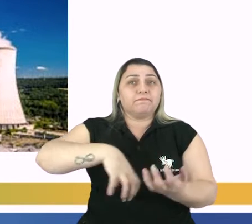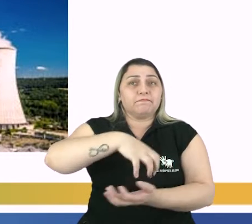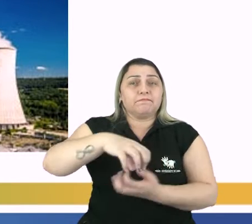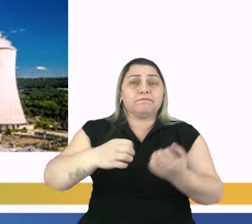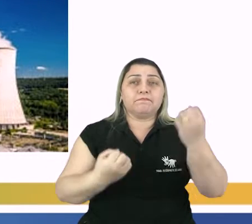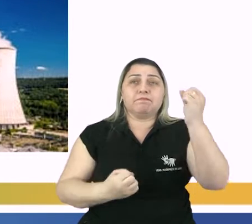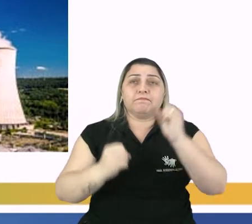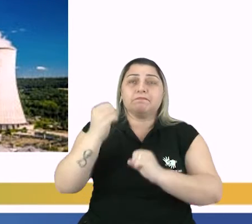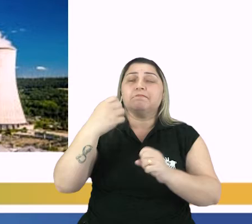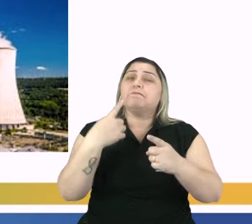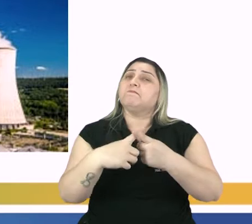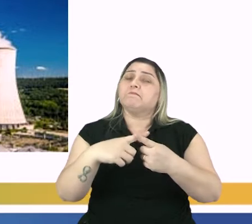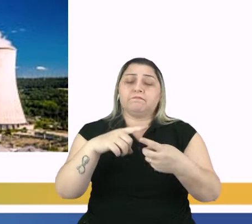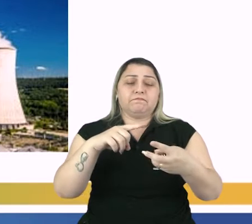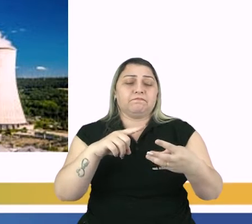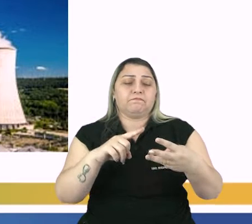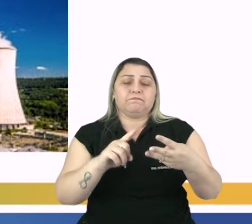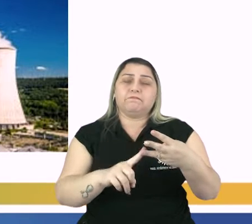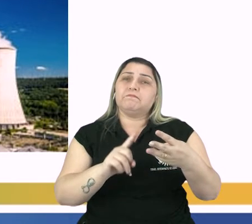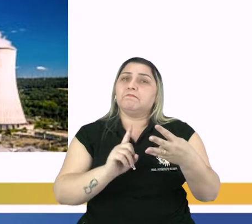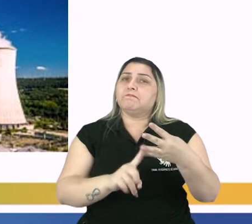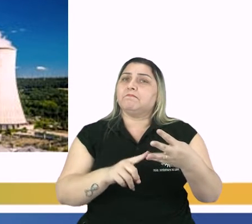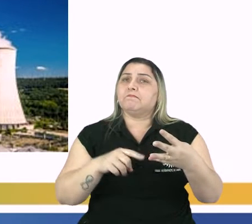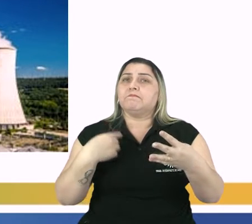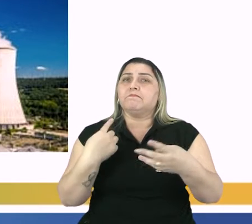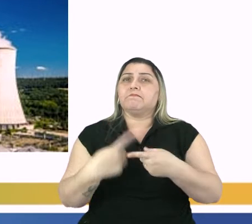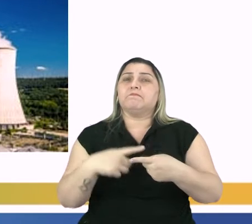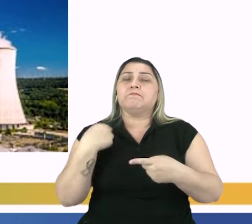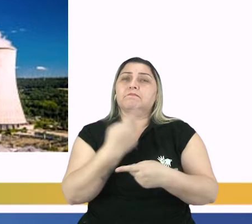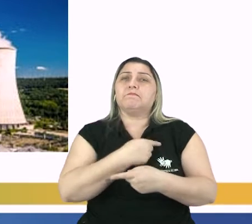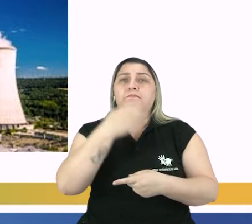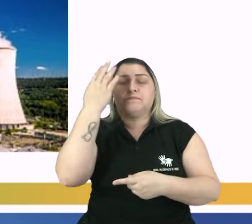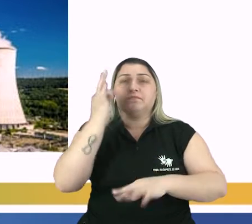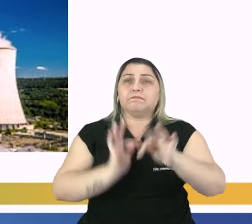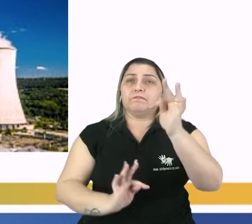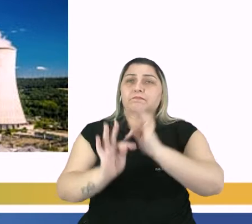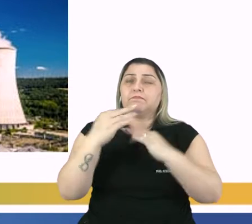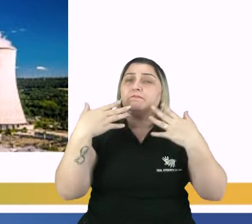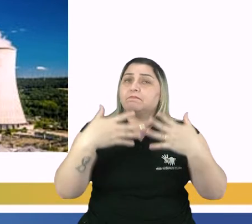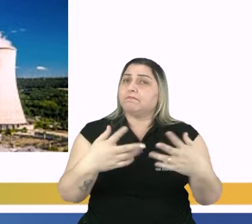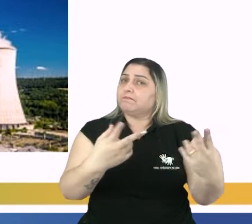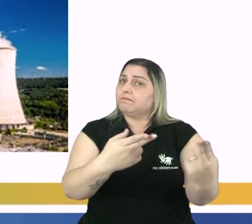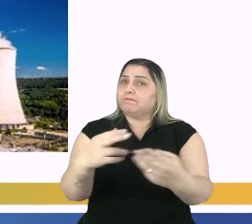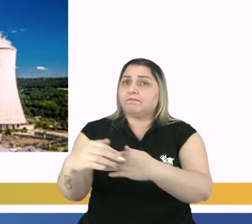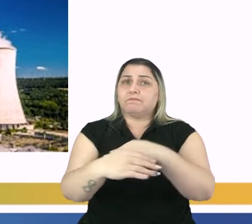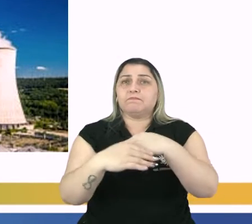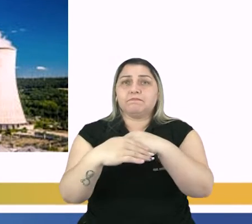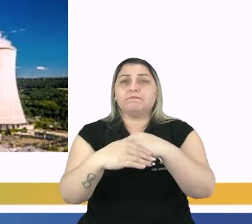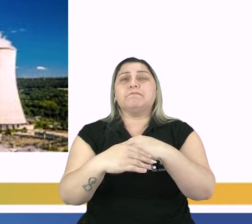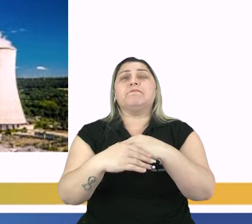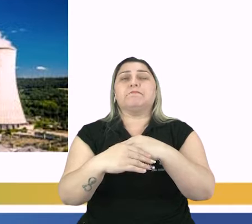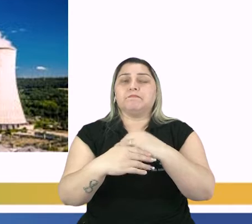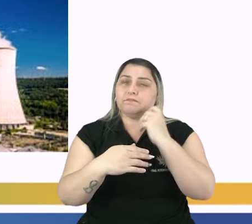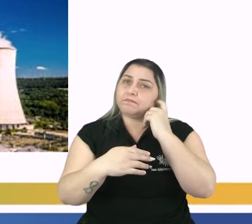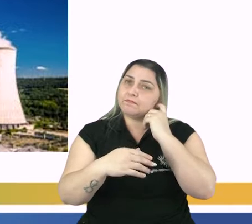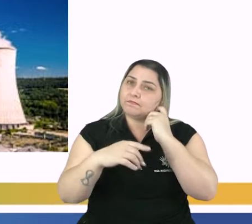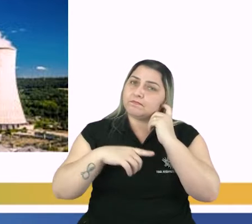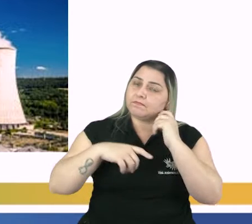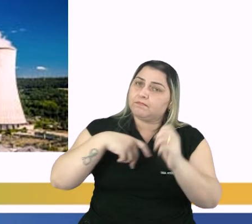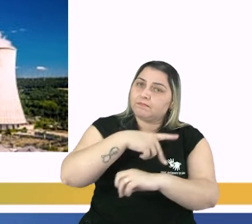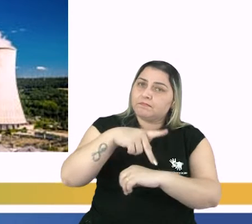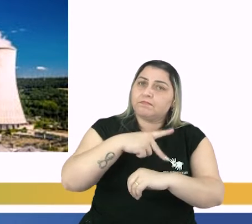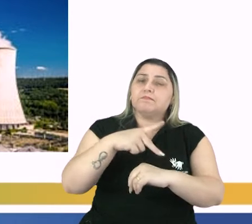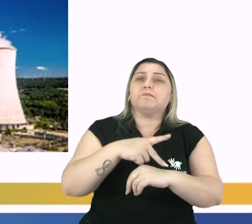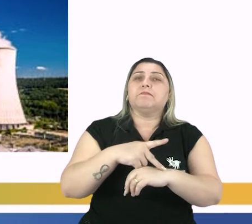Por que eu disse a terceira e a quarta? Porque nós sabemos que a tecnologia ela não chega igual para todos. Então, enquanto que tem país